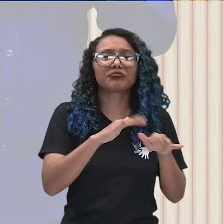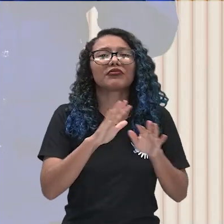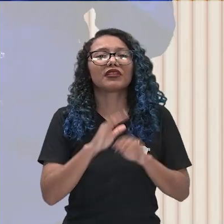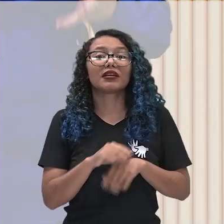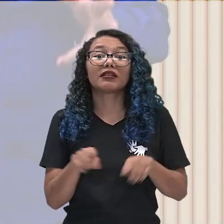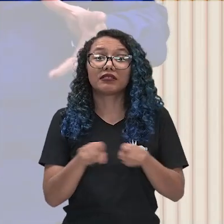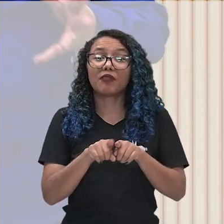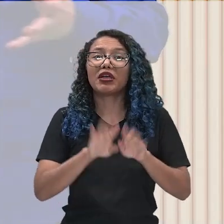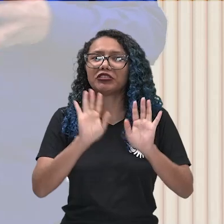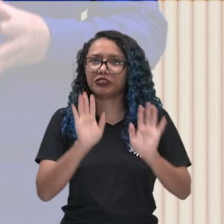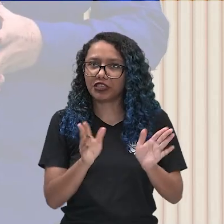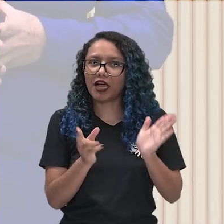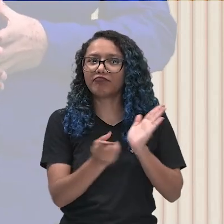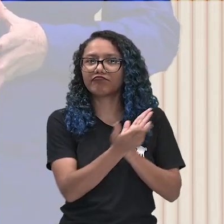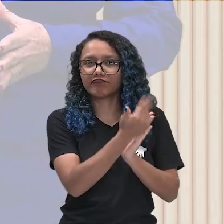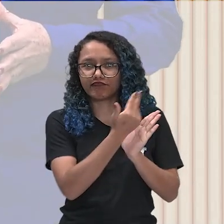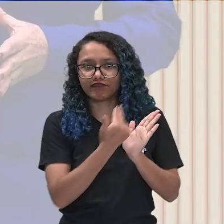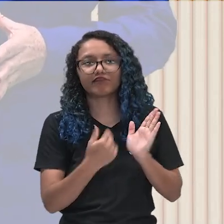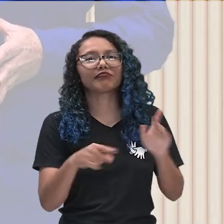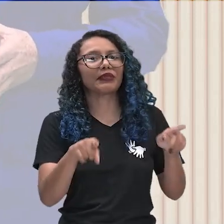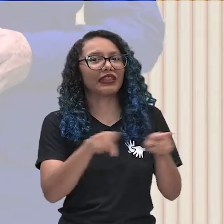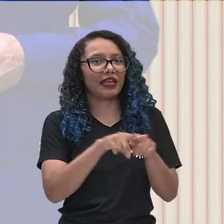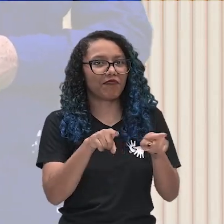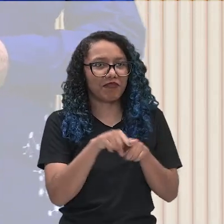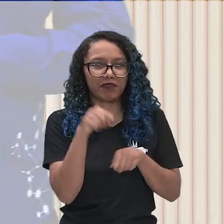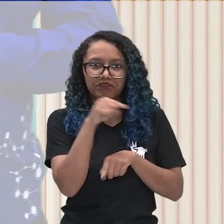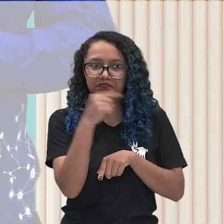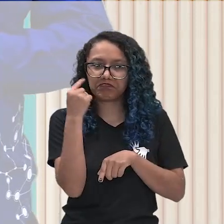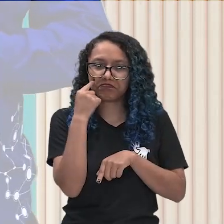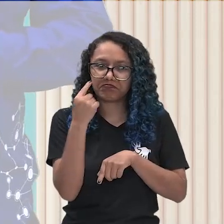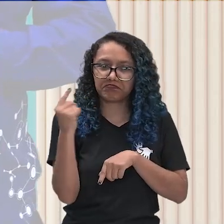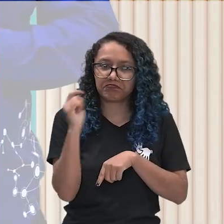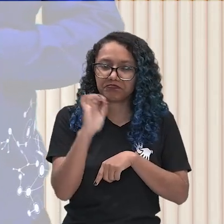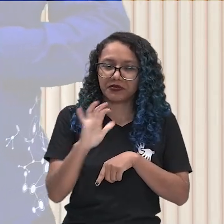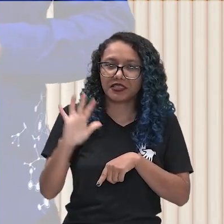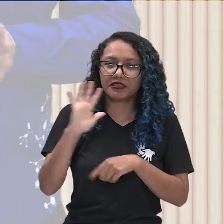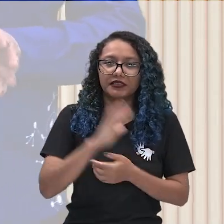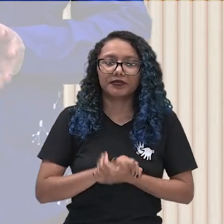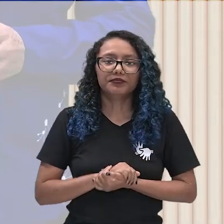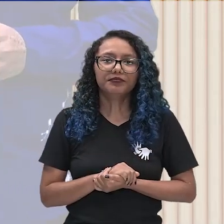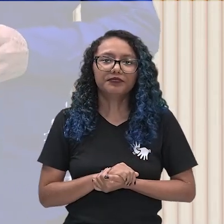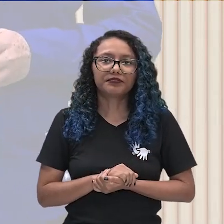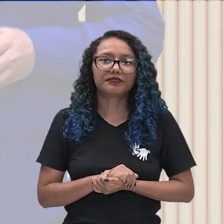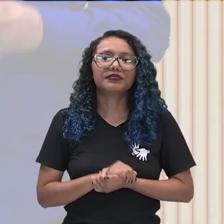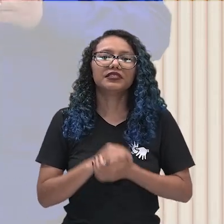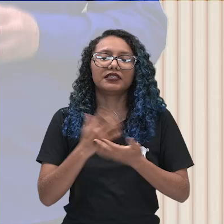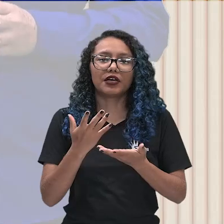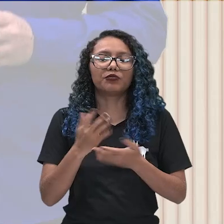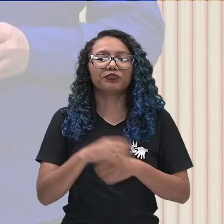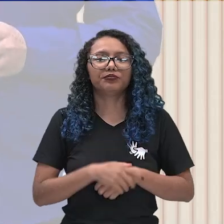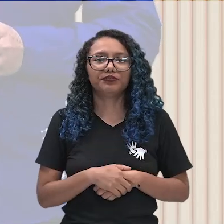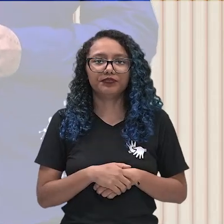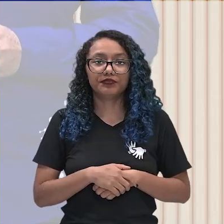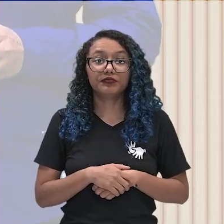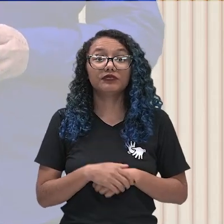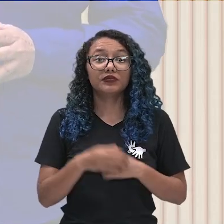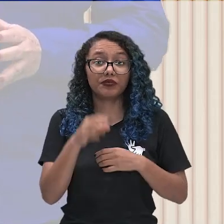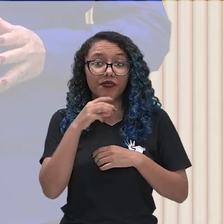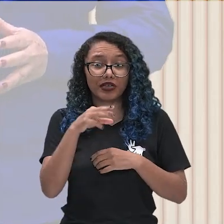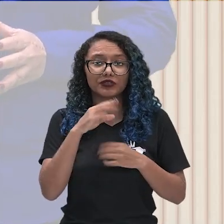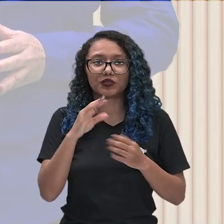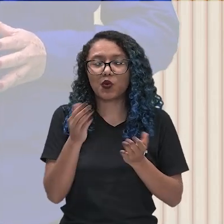sua marca lá nesse corredor. Então, o sucesso da empreitada. Em março começou a 2ª fase do